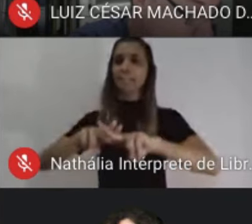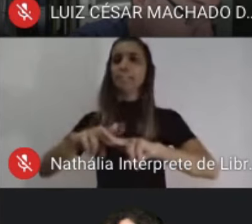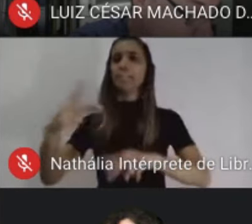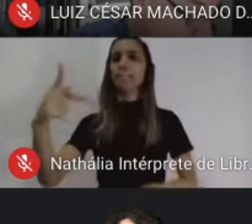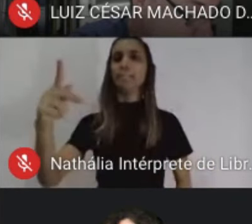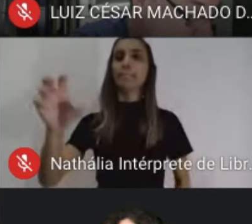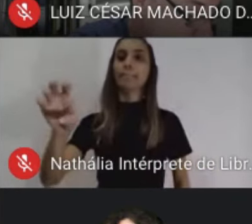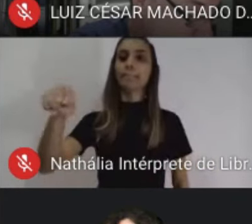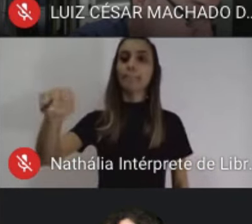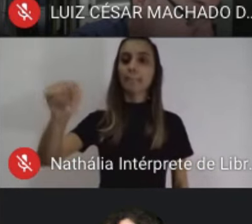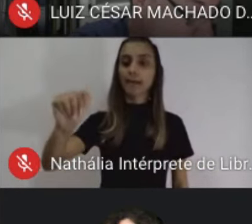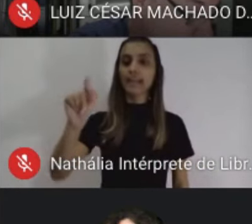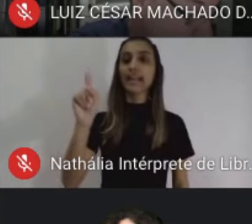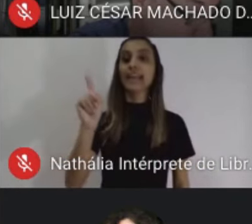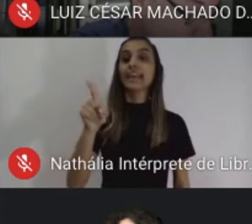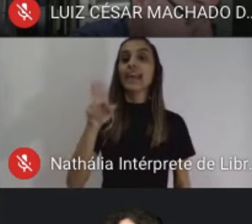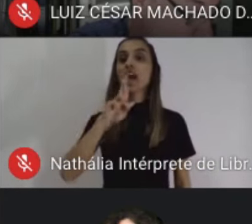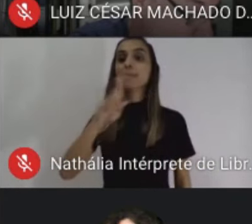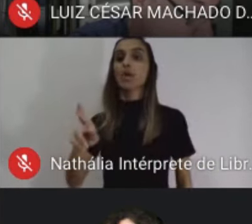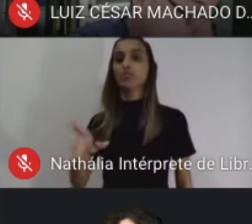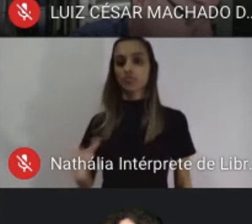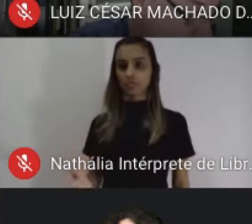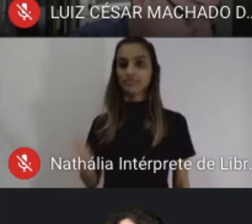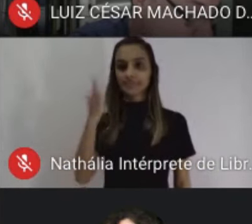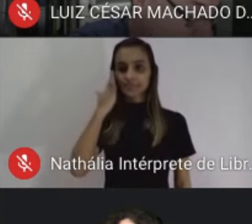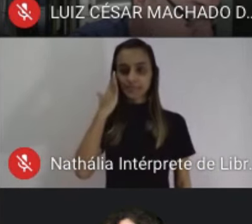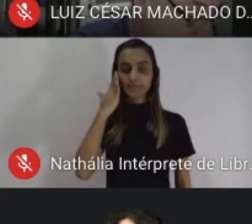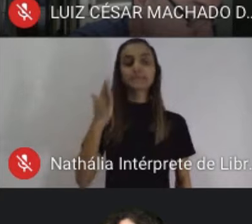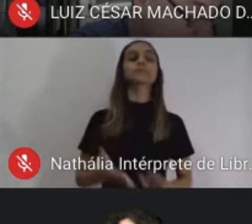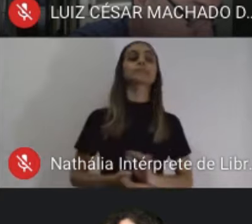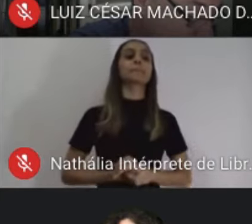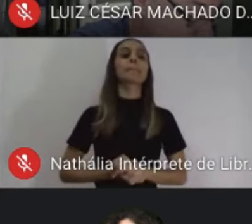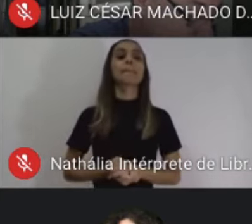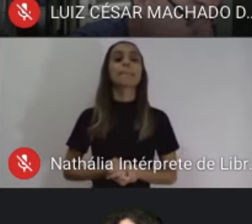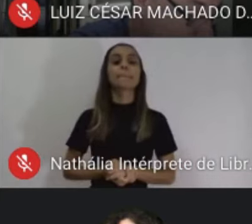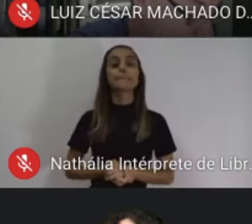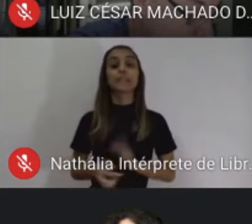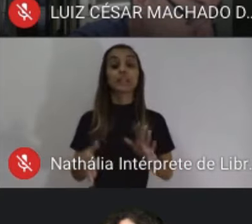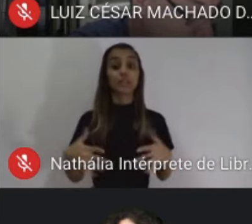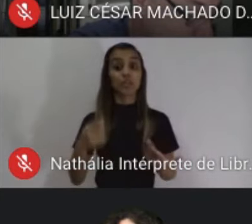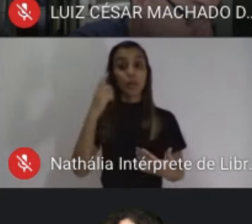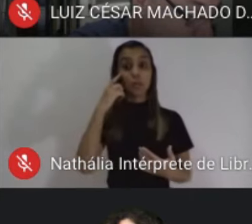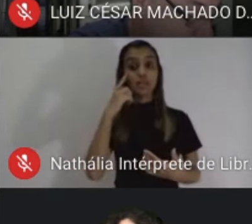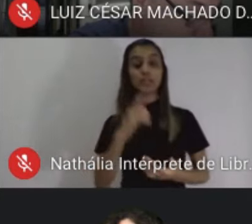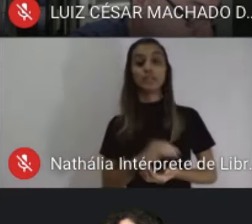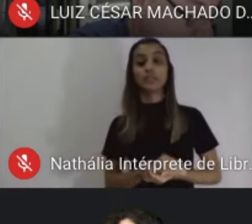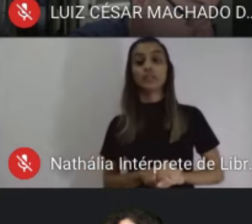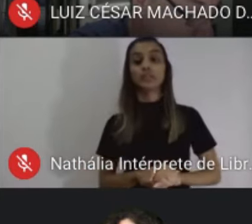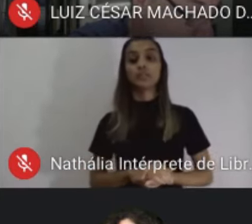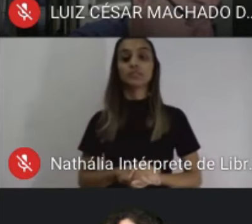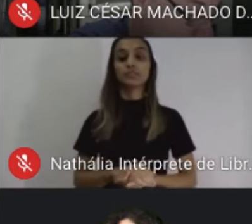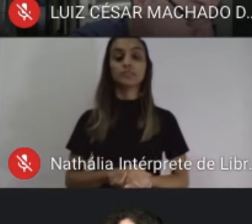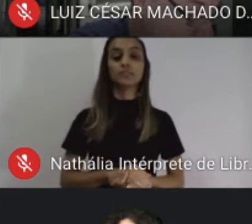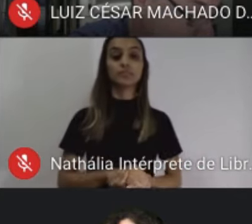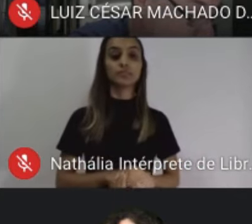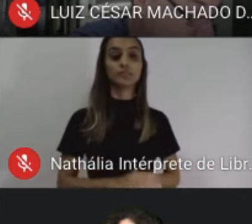Operação Hashtag foi julgado, a gente tem um balanço mínimo, né, razoável. Claro que poderia